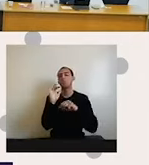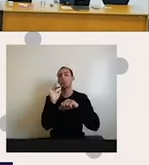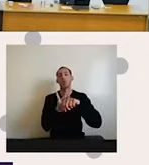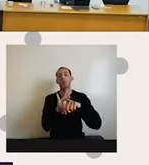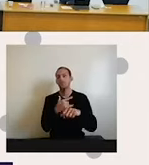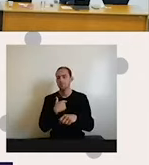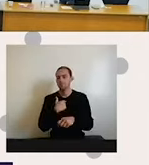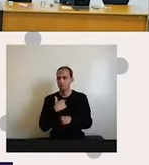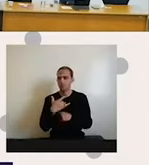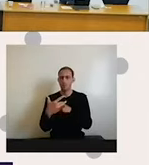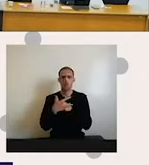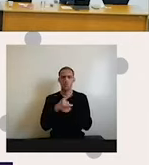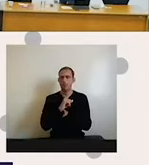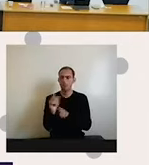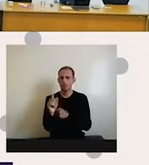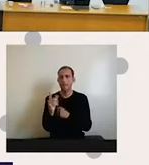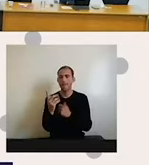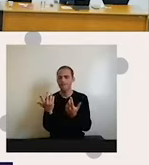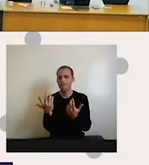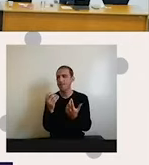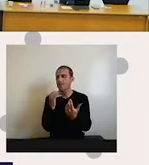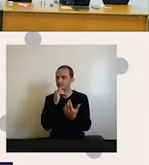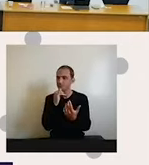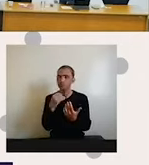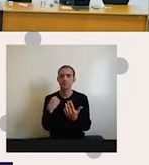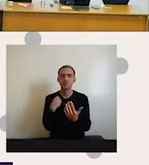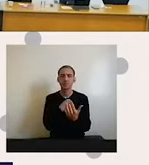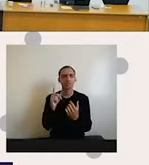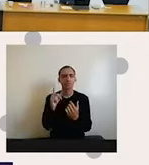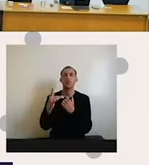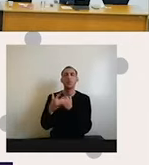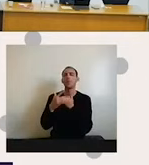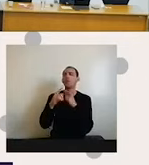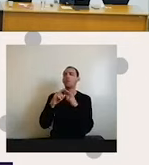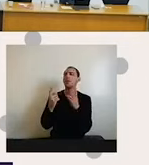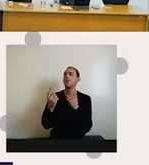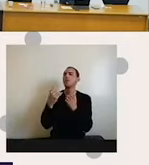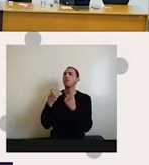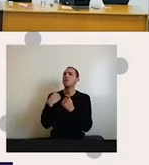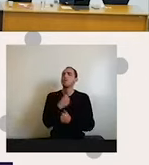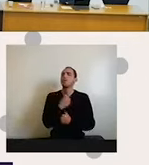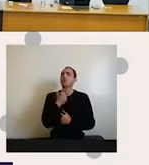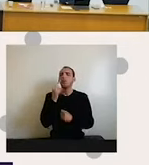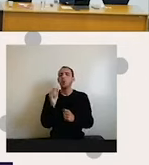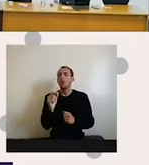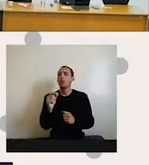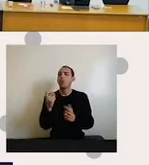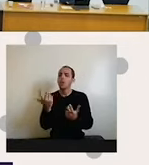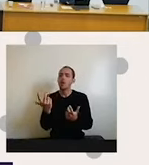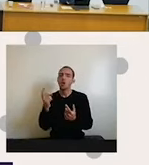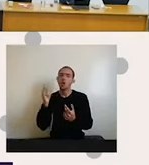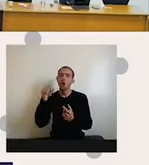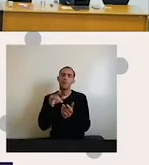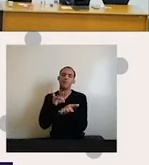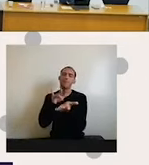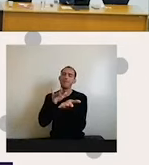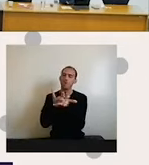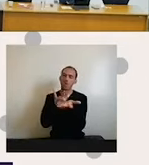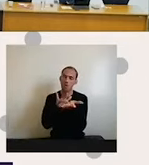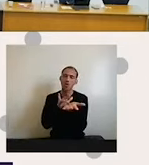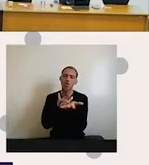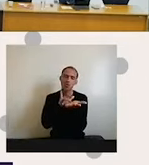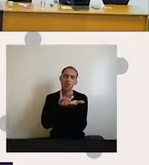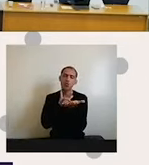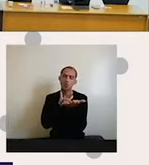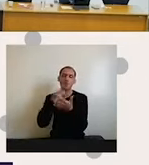um falsário, quando, na verdade, a gente está falando de um sistema, o INSS aí no caso, que é feito para não funcionar, né? Na forma como ele está posto. É claro